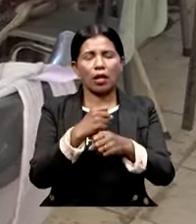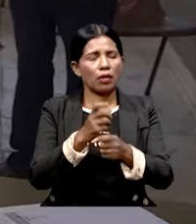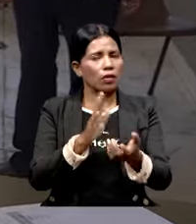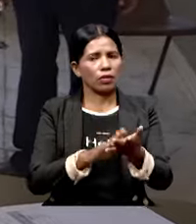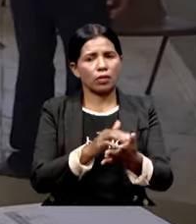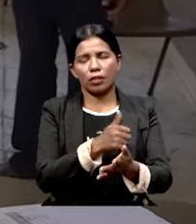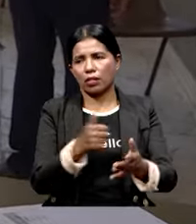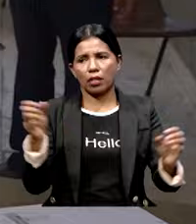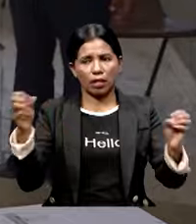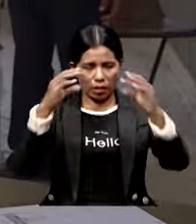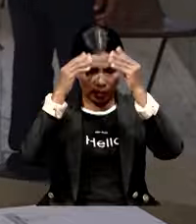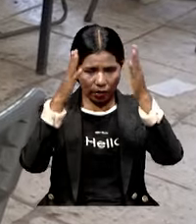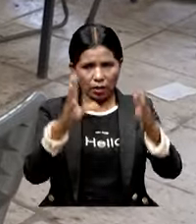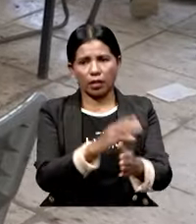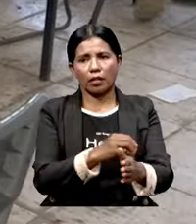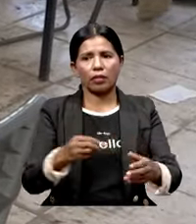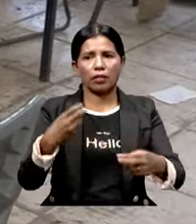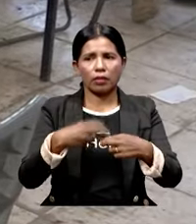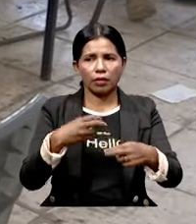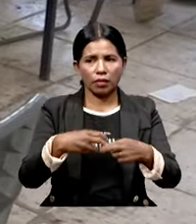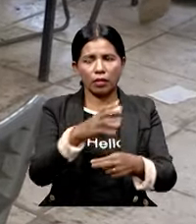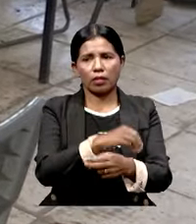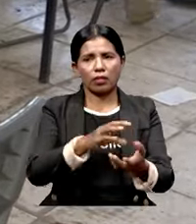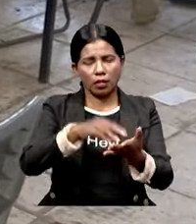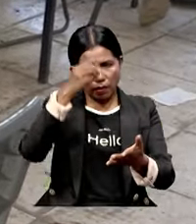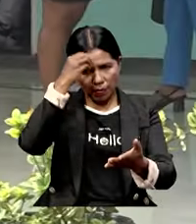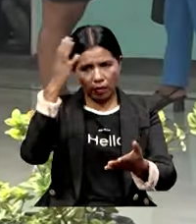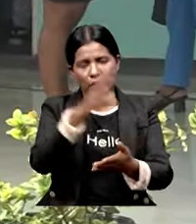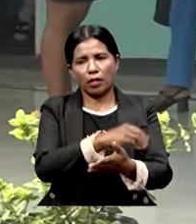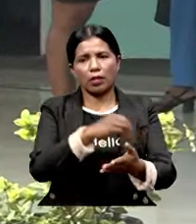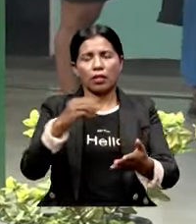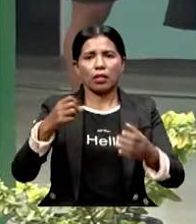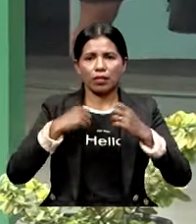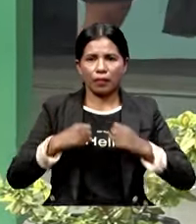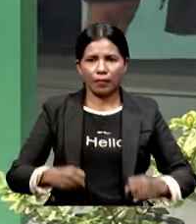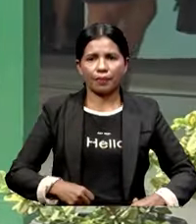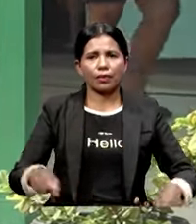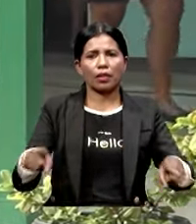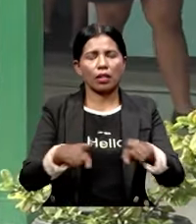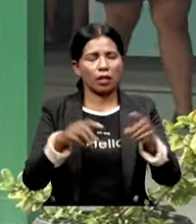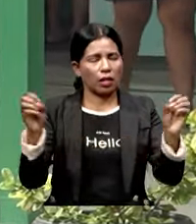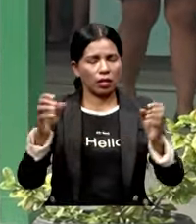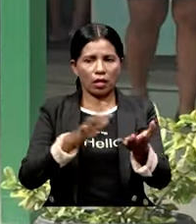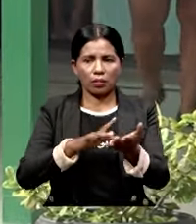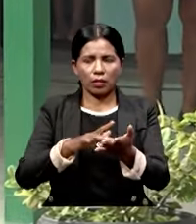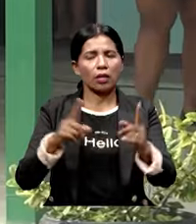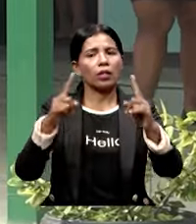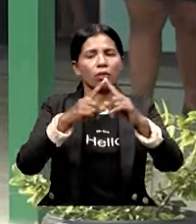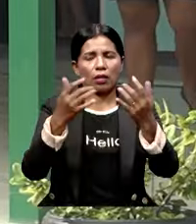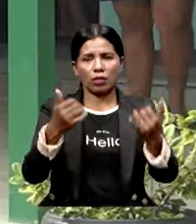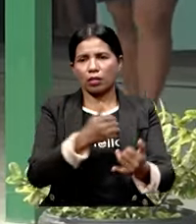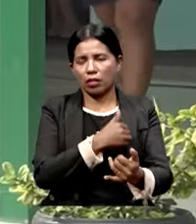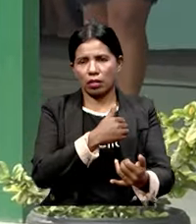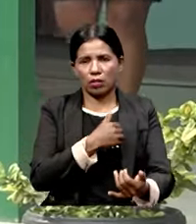balum, falta professores, nebe dificulta ensino aprendizagem, no IA saúde, anessa falta em moro que to agora se dá o